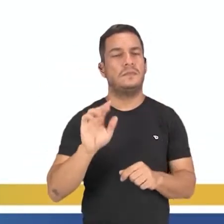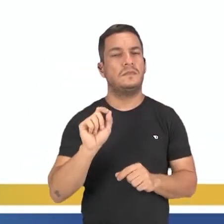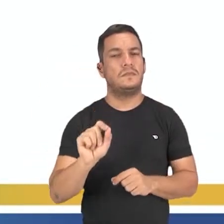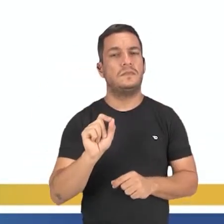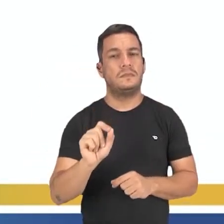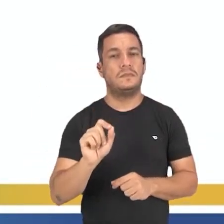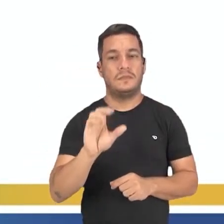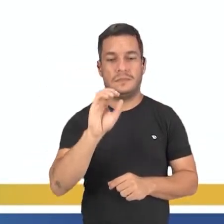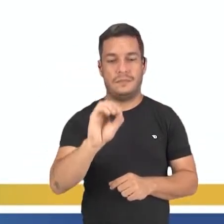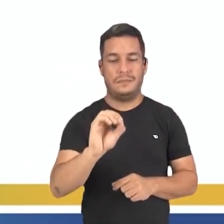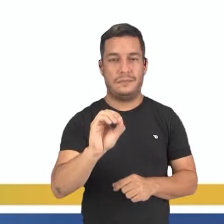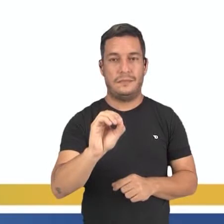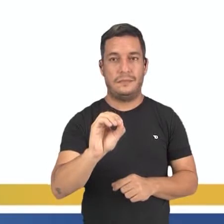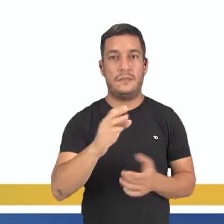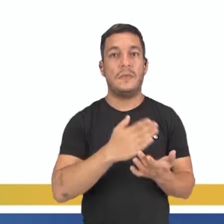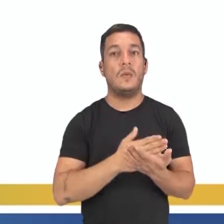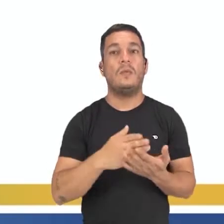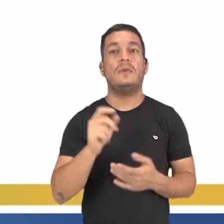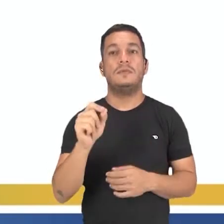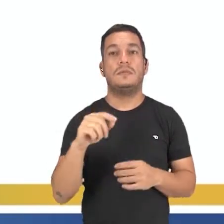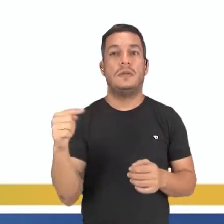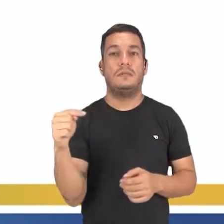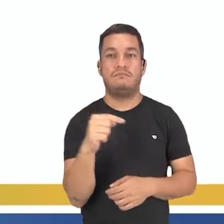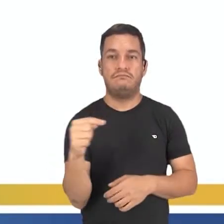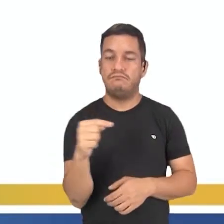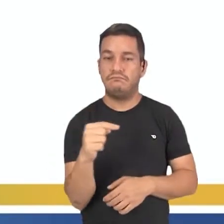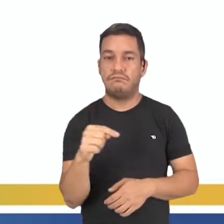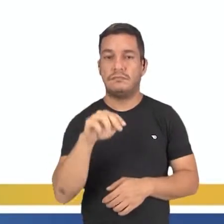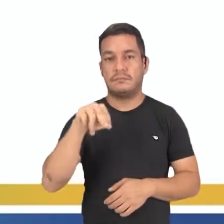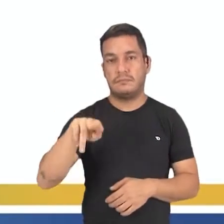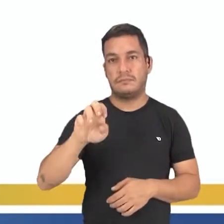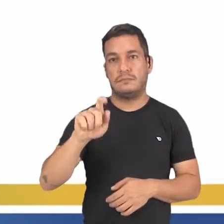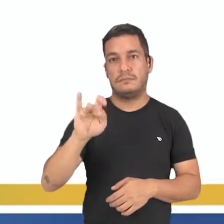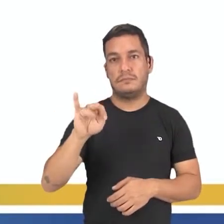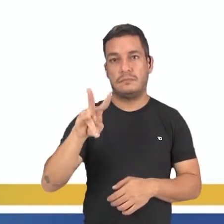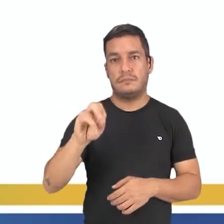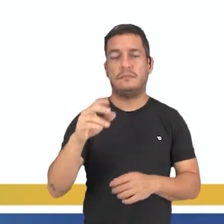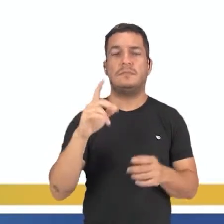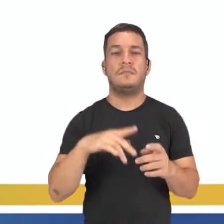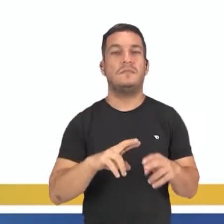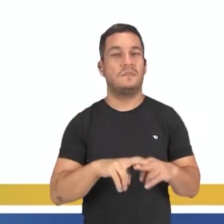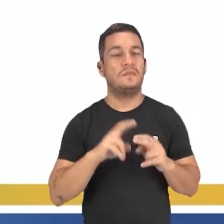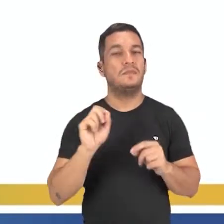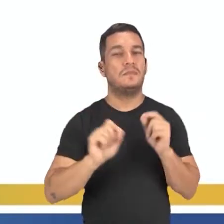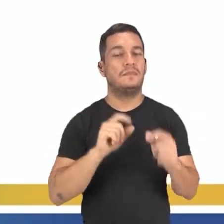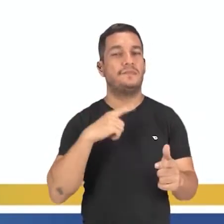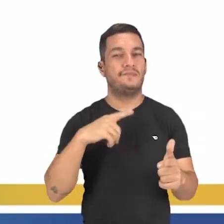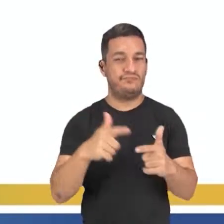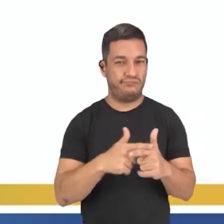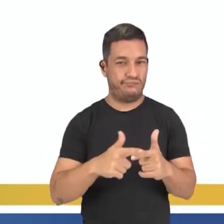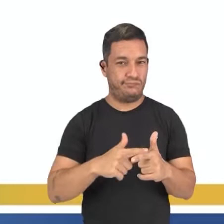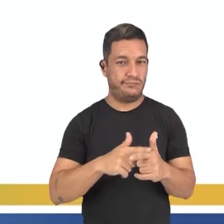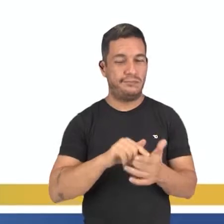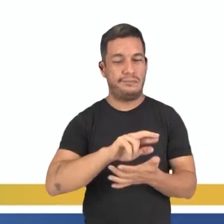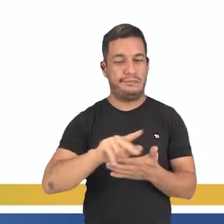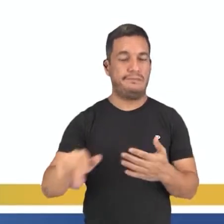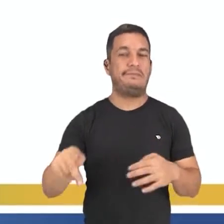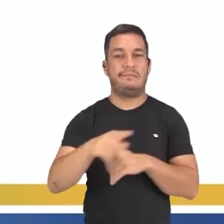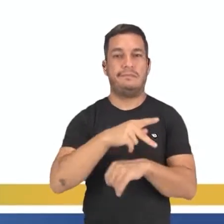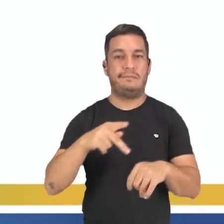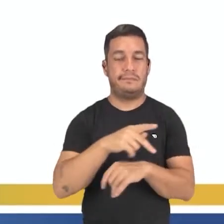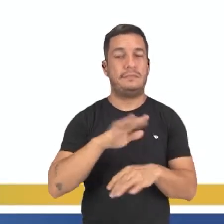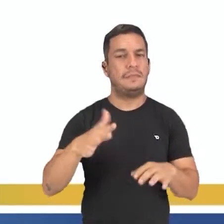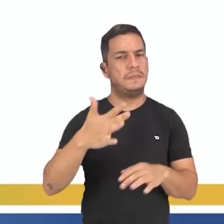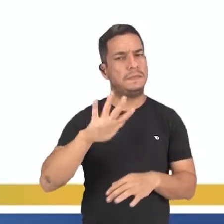reta, zera e começa a ficar negativo. E aí isso começa a trazer transtornos para o país. Essa é uma